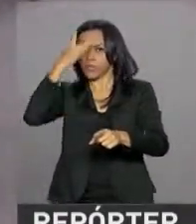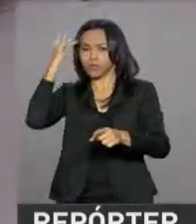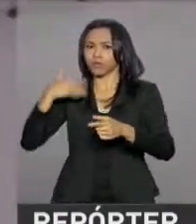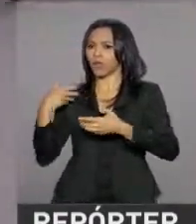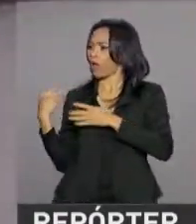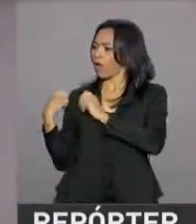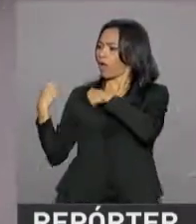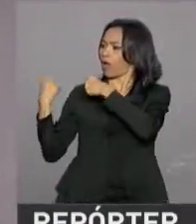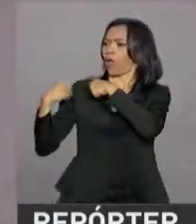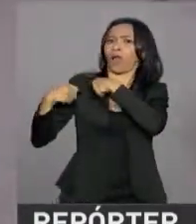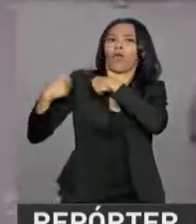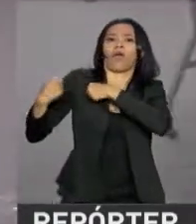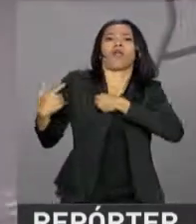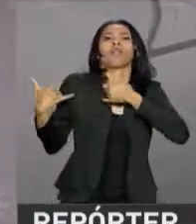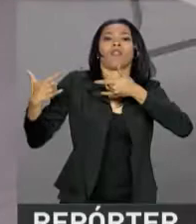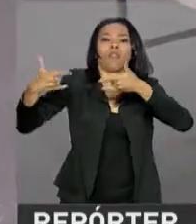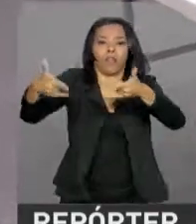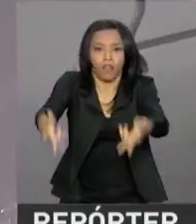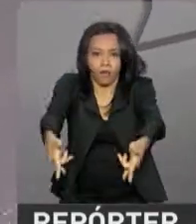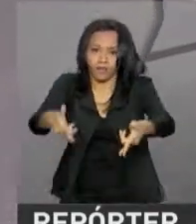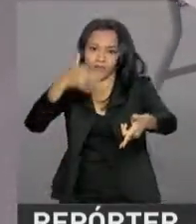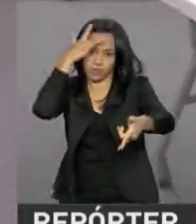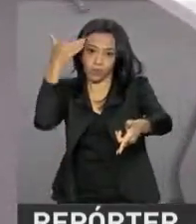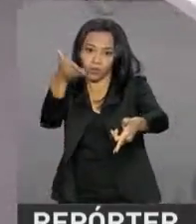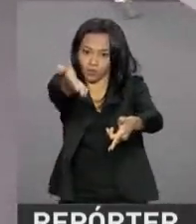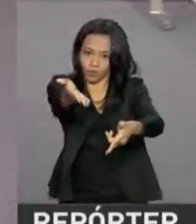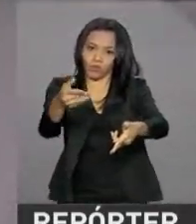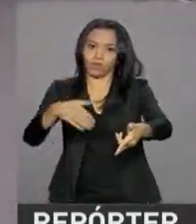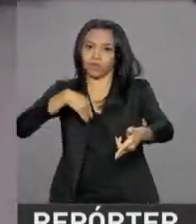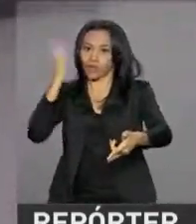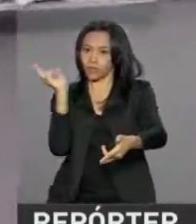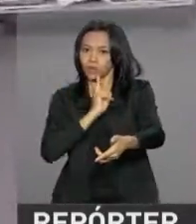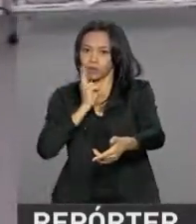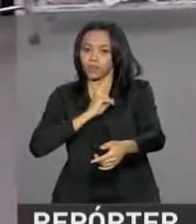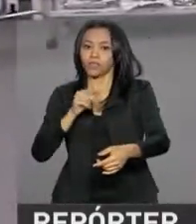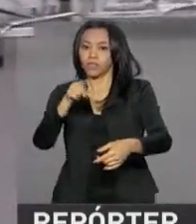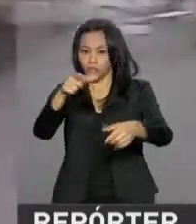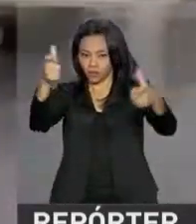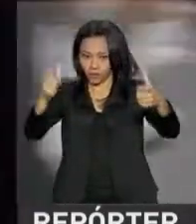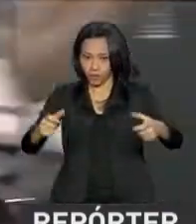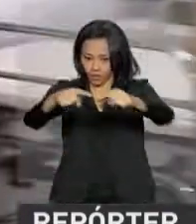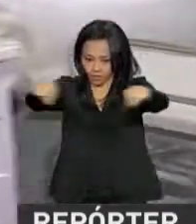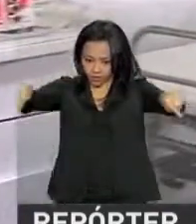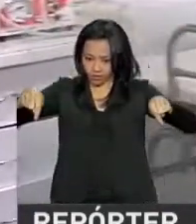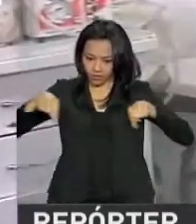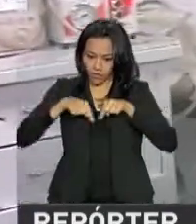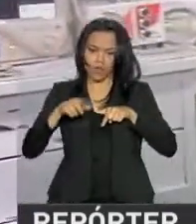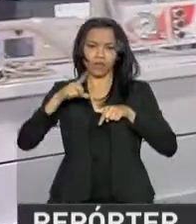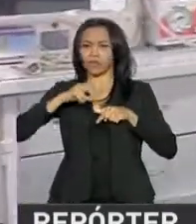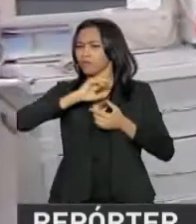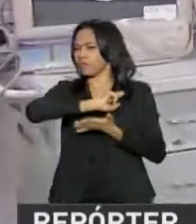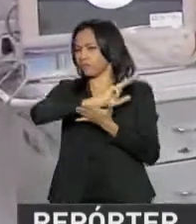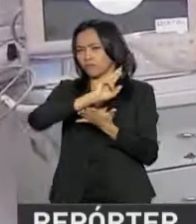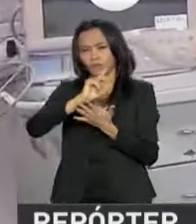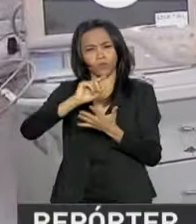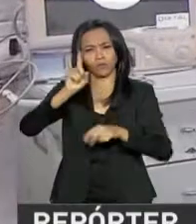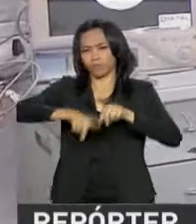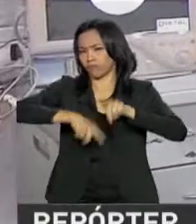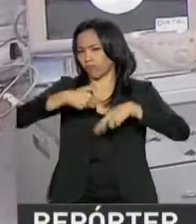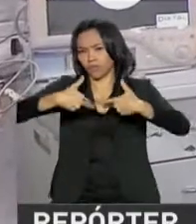atendidos os casos mais graves os casos mais urgentes essa sala de emergência tem todos os equipamentos necessários